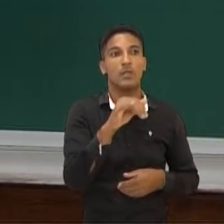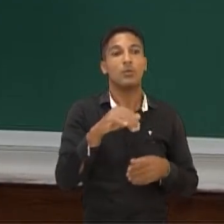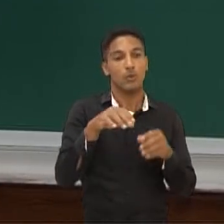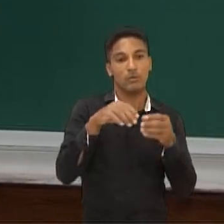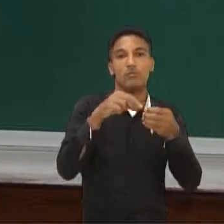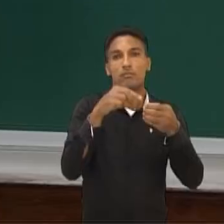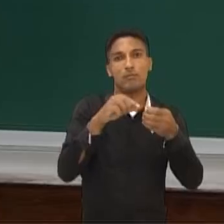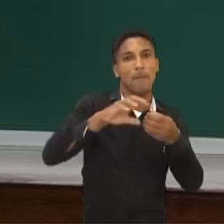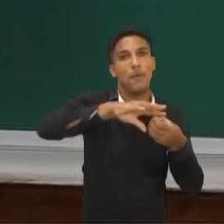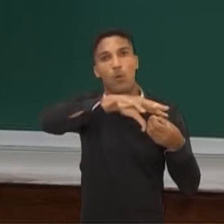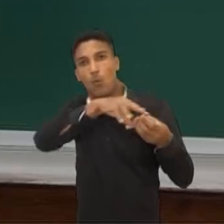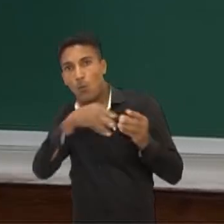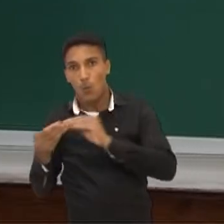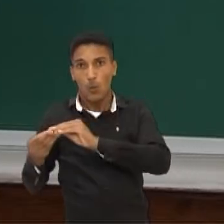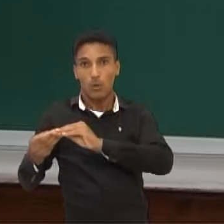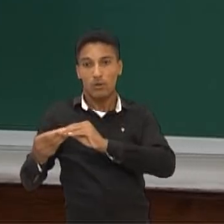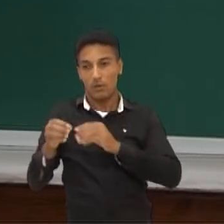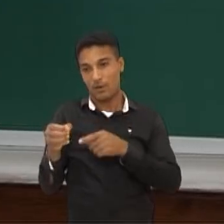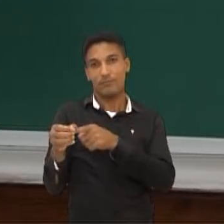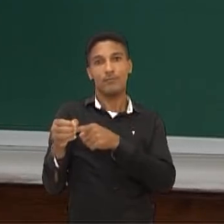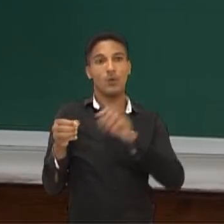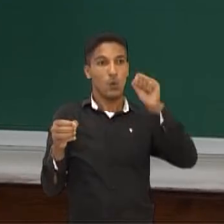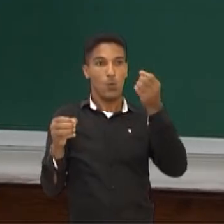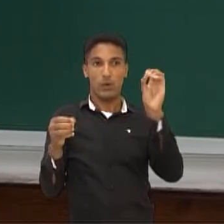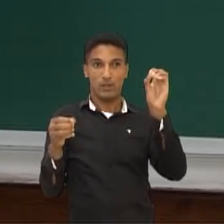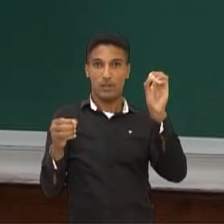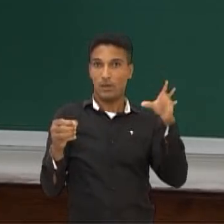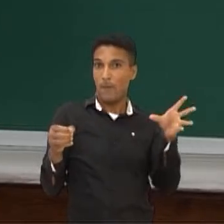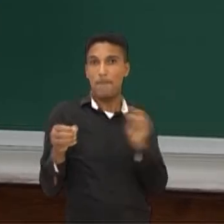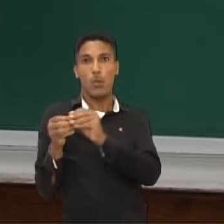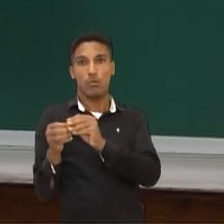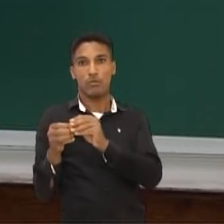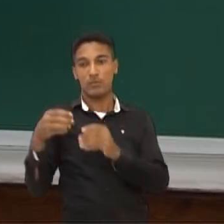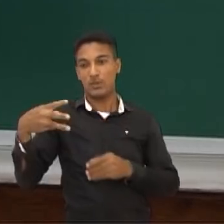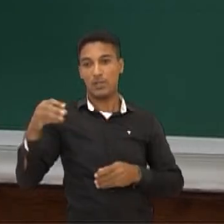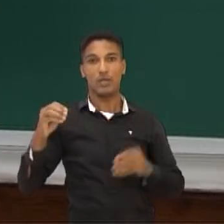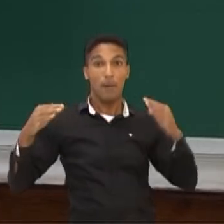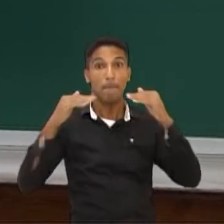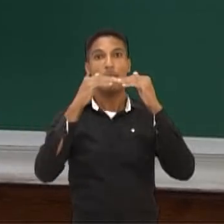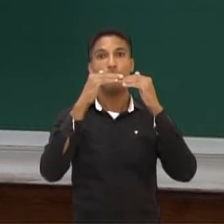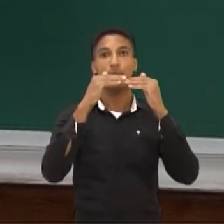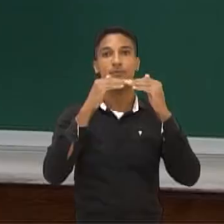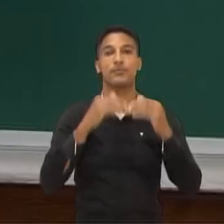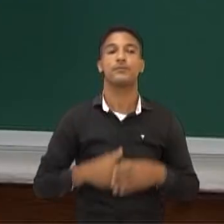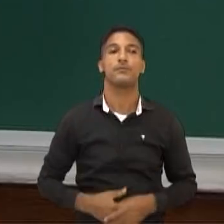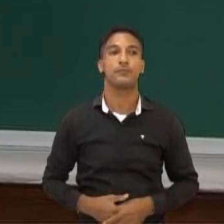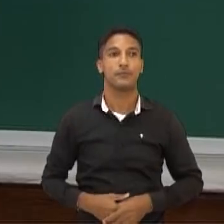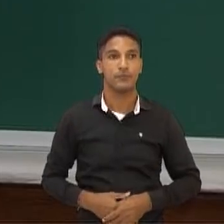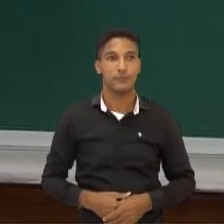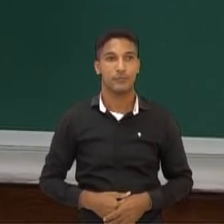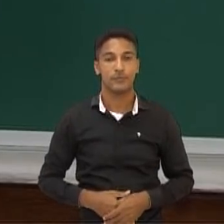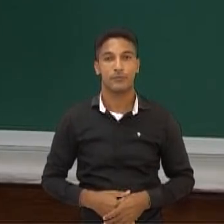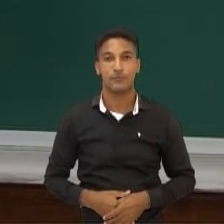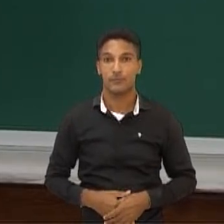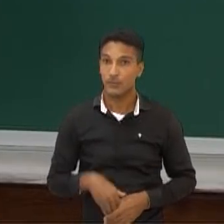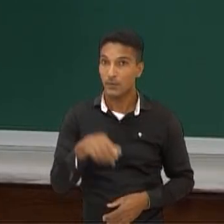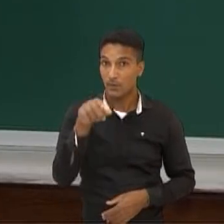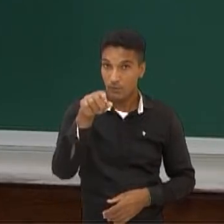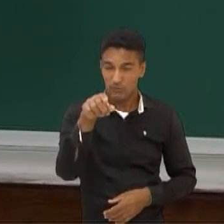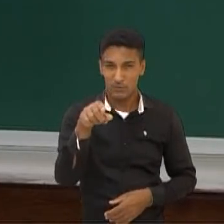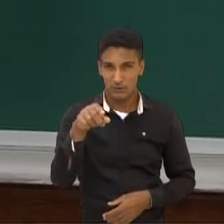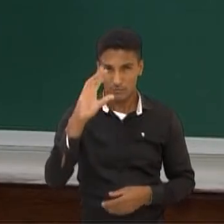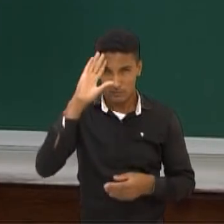essa energia de 80 para o de 30 graus Celsius. Pegou, né? Com certeza. Então vamos lá. Se você